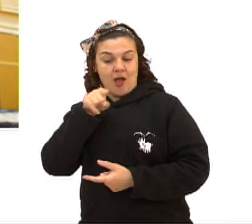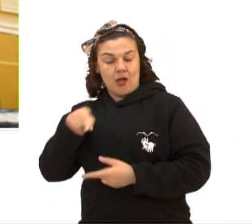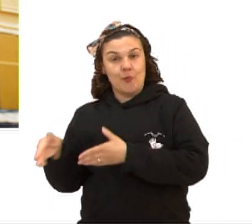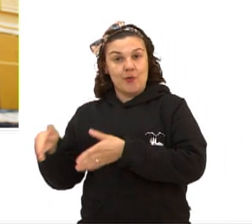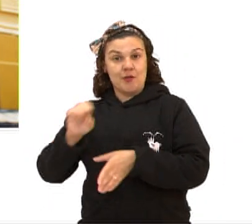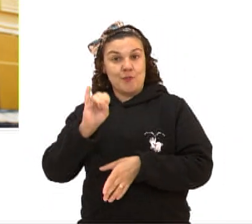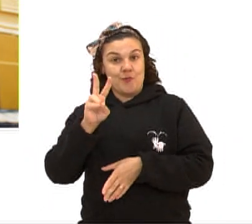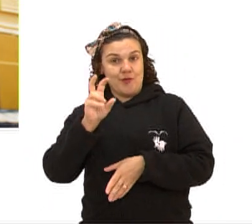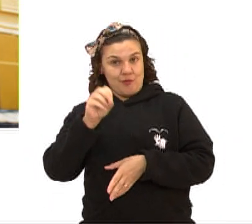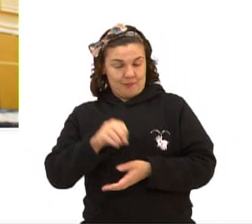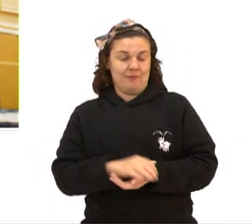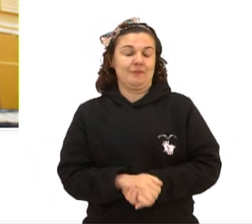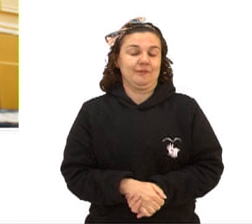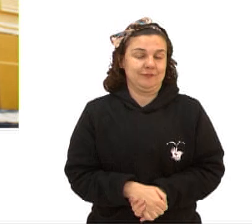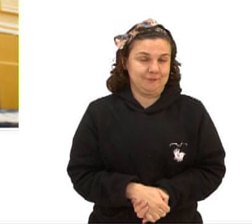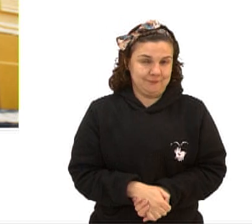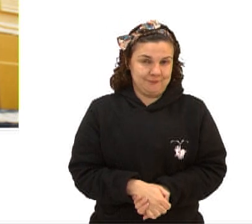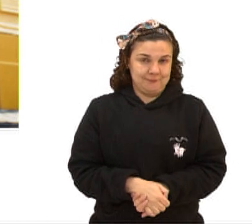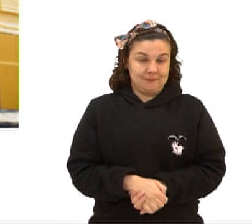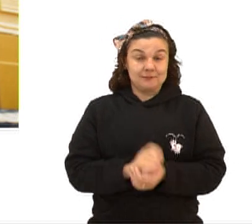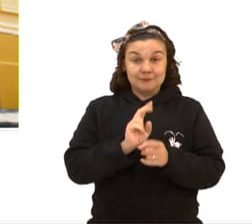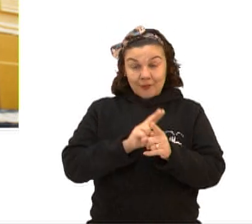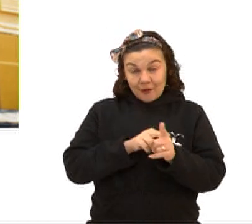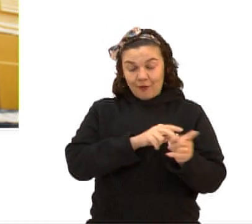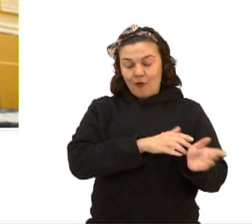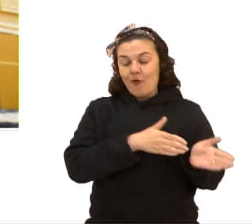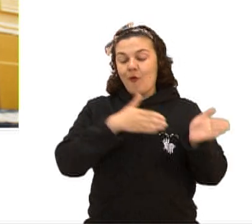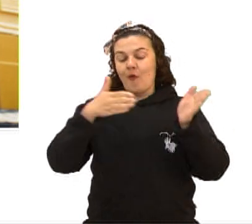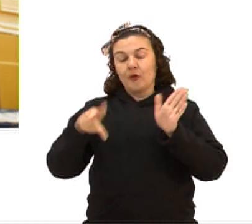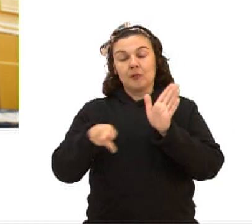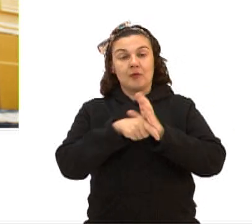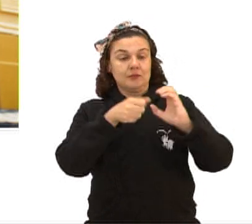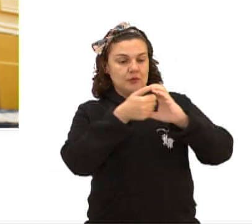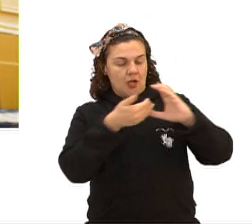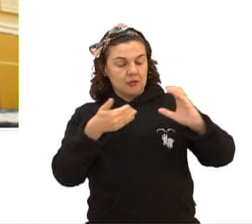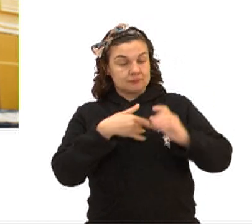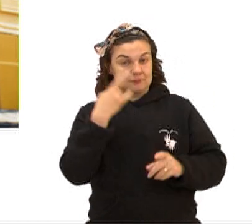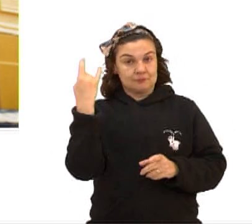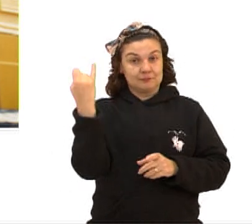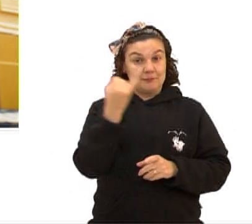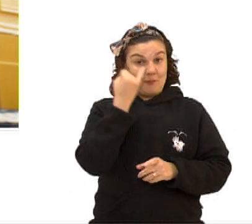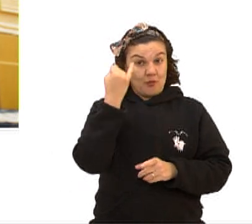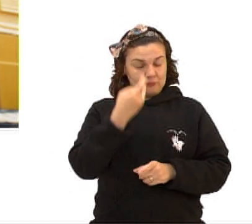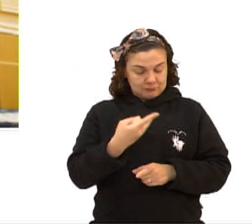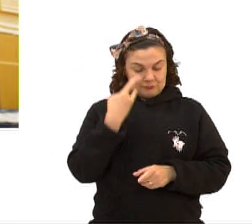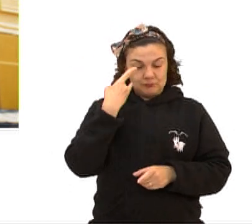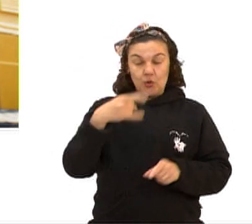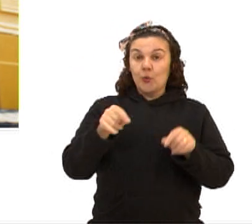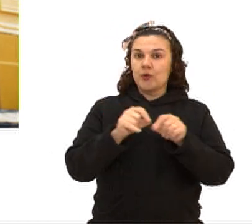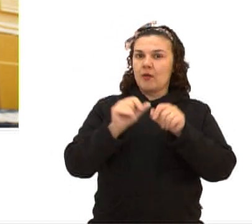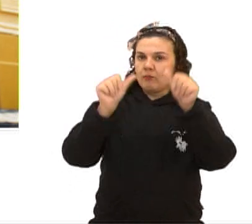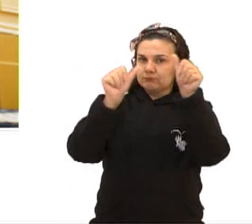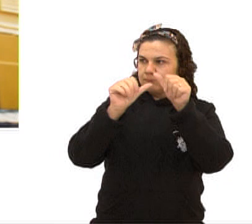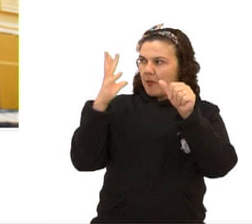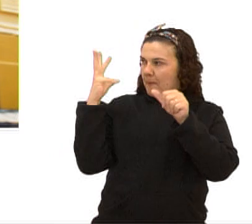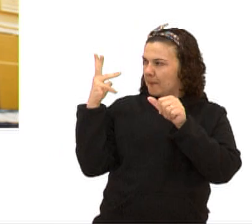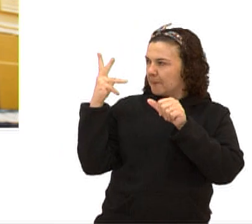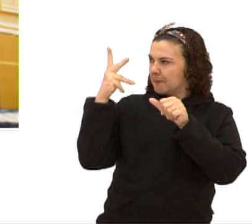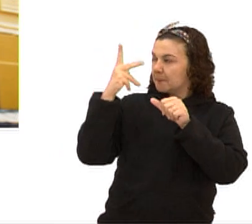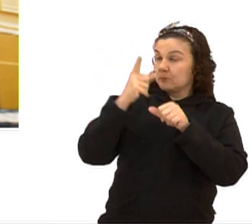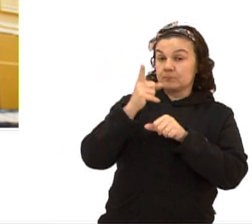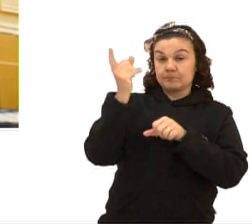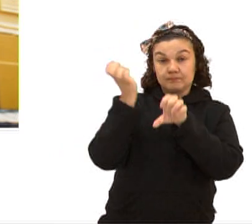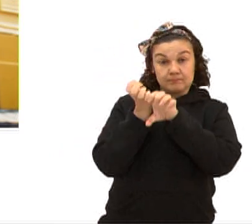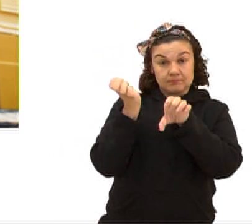grande. Outra característica que vale destacar aqui é o projeto arquitetônico, né? Que a gente pode